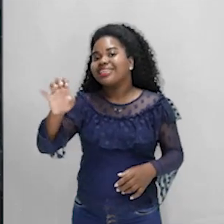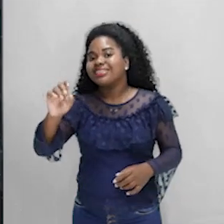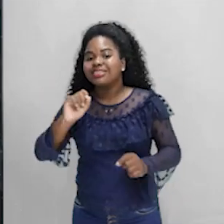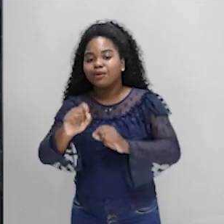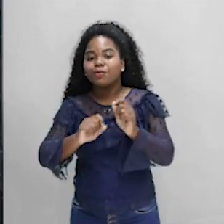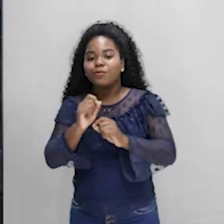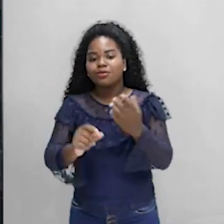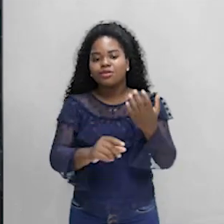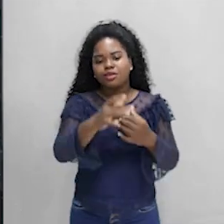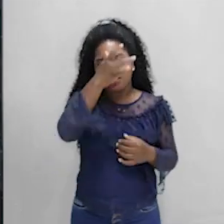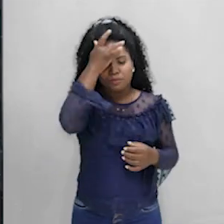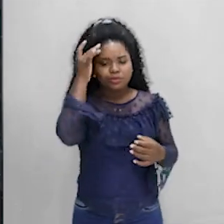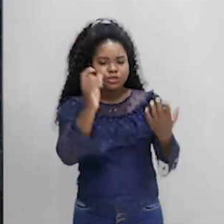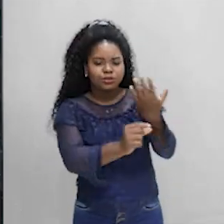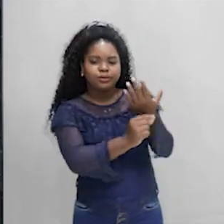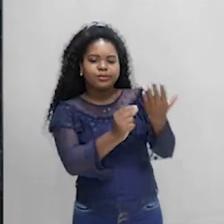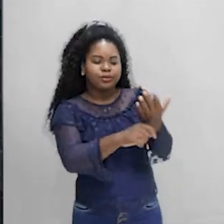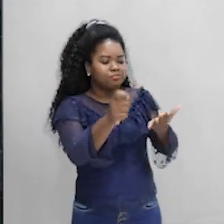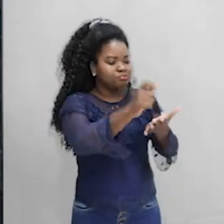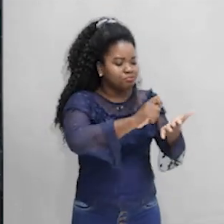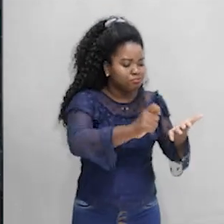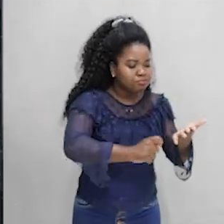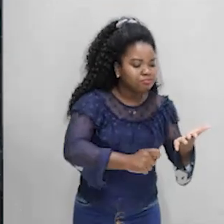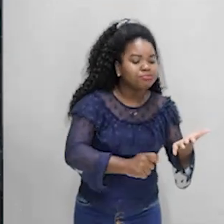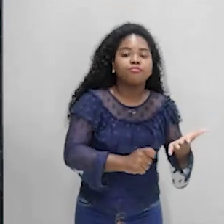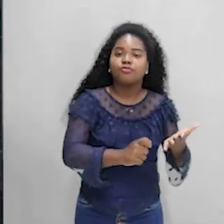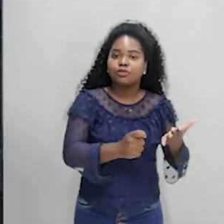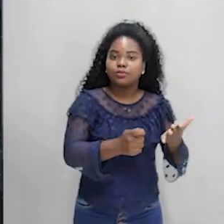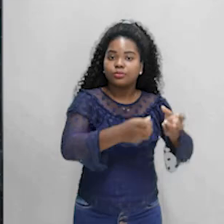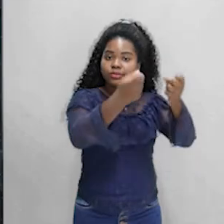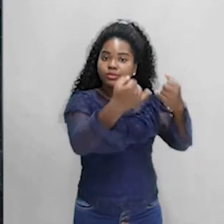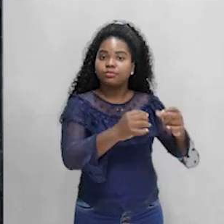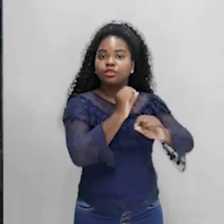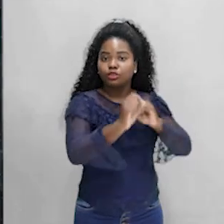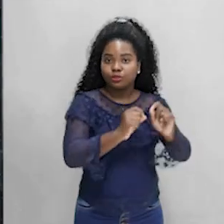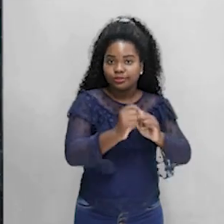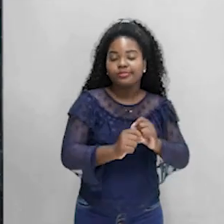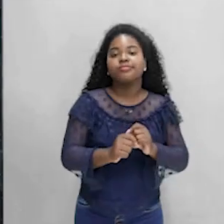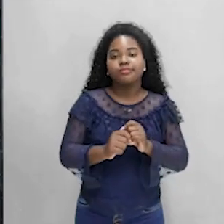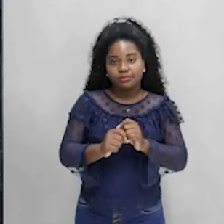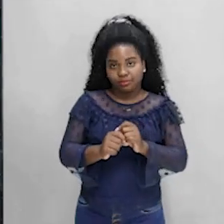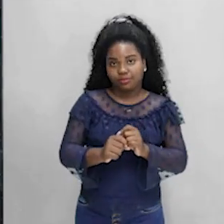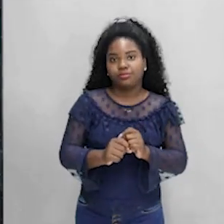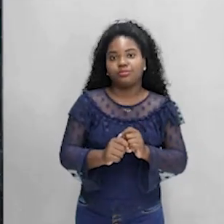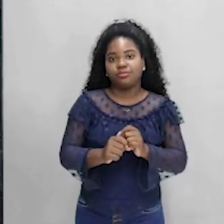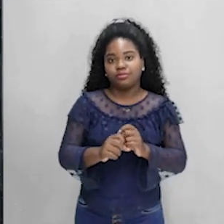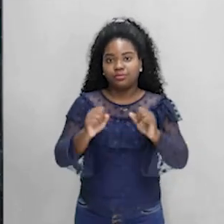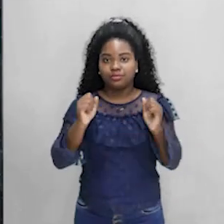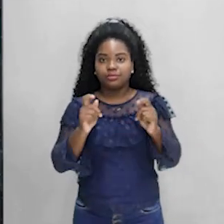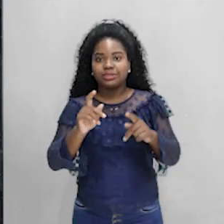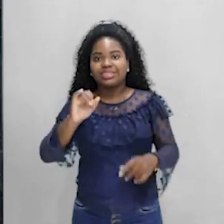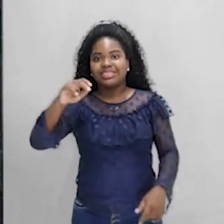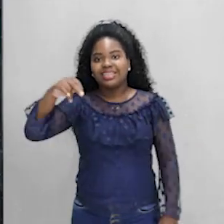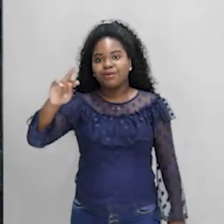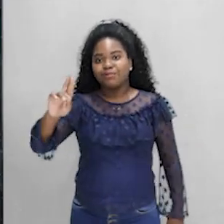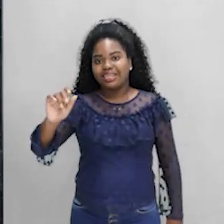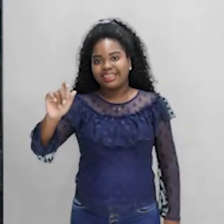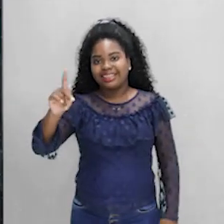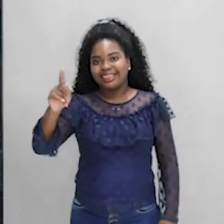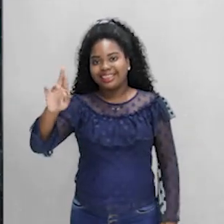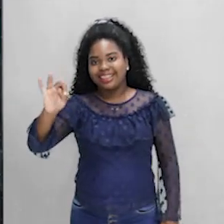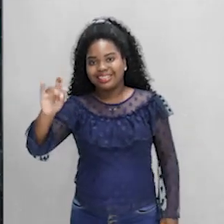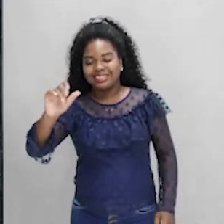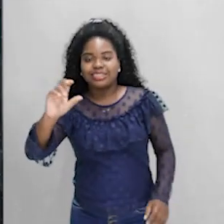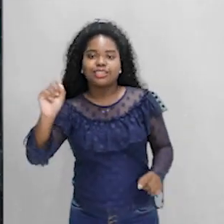dizer diretamente, mas a interpretação requer de nós um conhecimento de mundo, uma contextualização, tá?